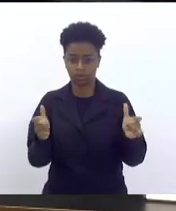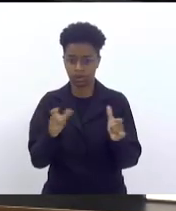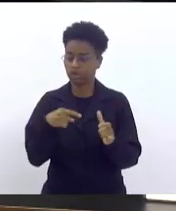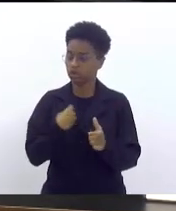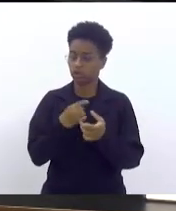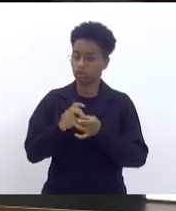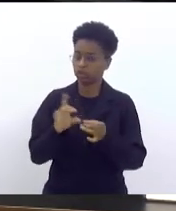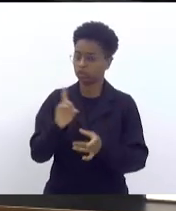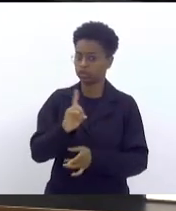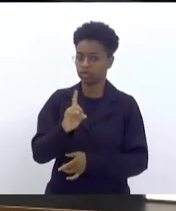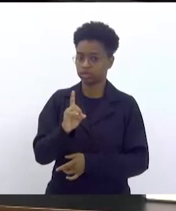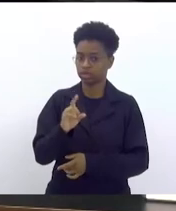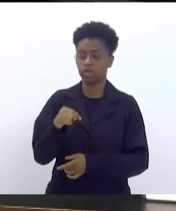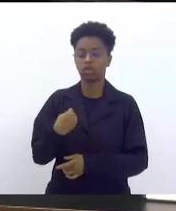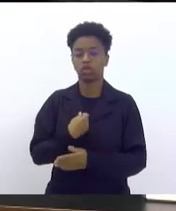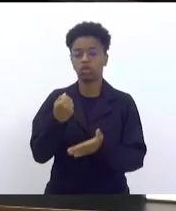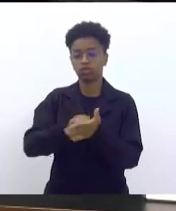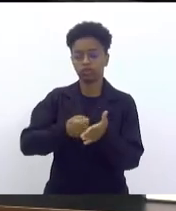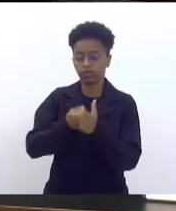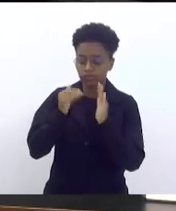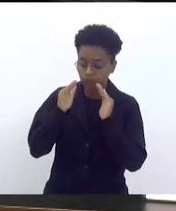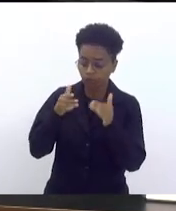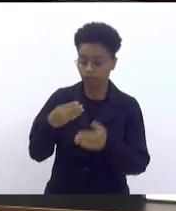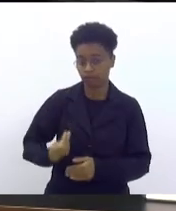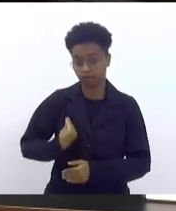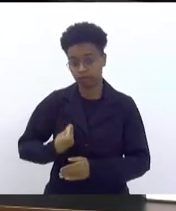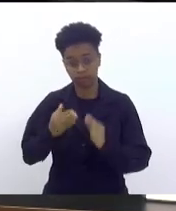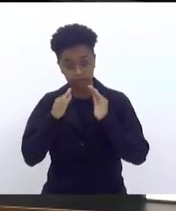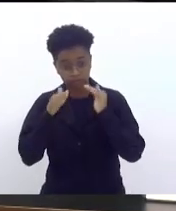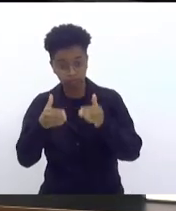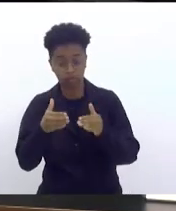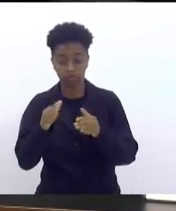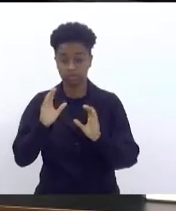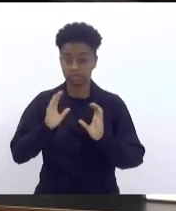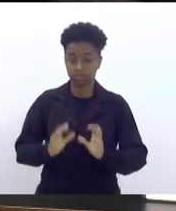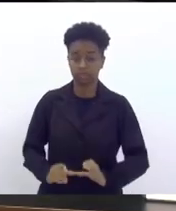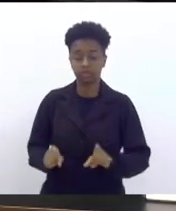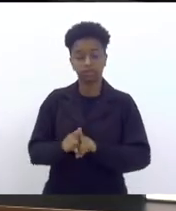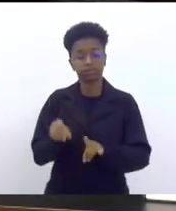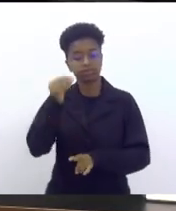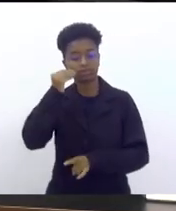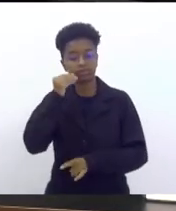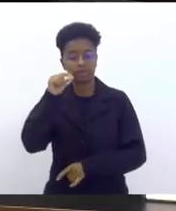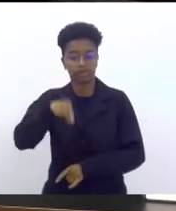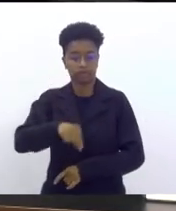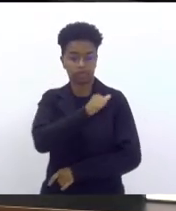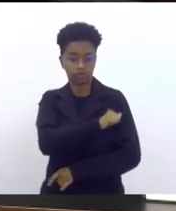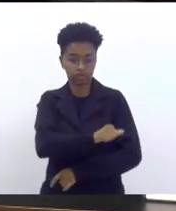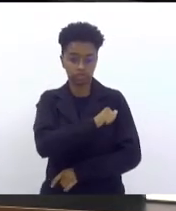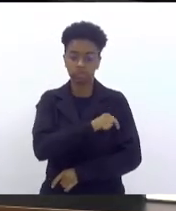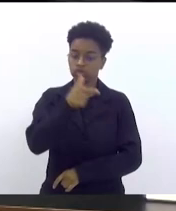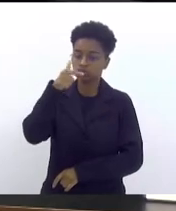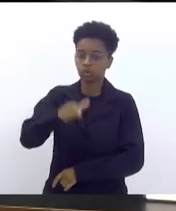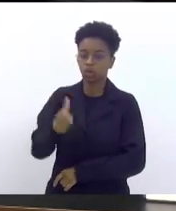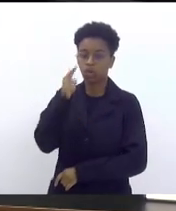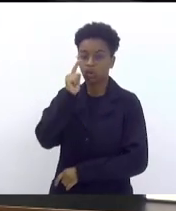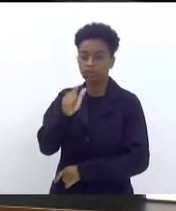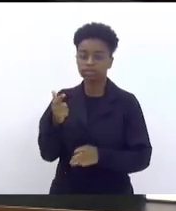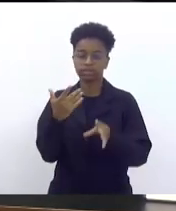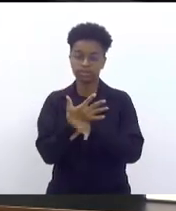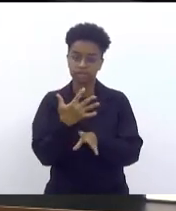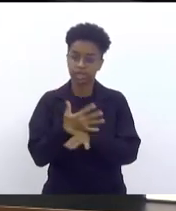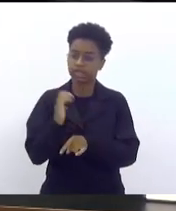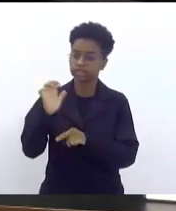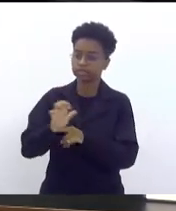nós estamos aqui para lutar pela vida para lutar pelo cidadão e para fazer com que o Rio de Janeiro volte a ser a cidade